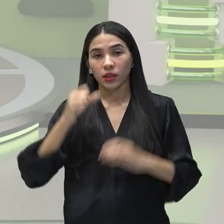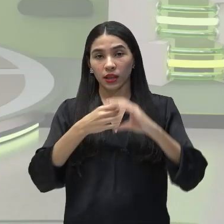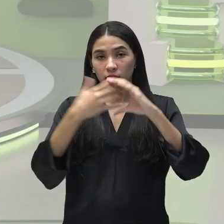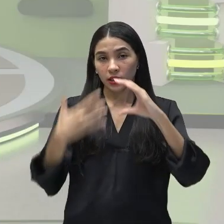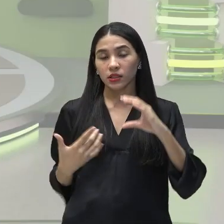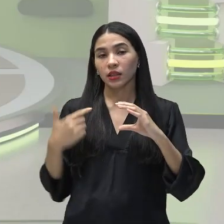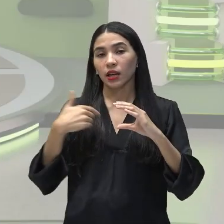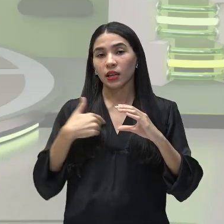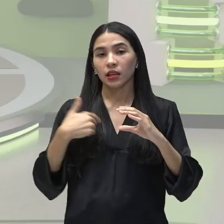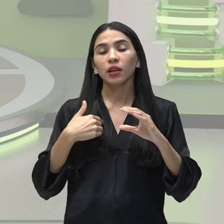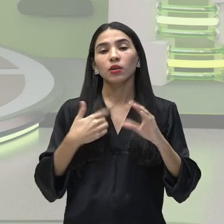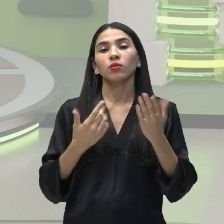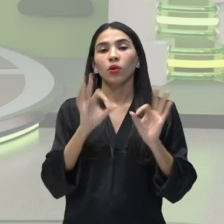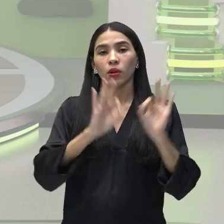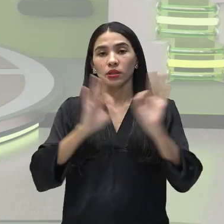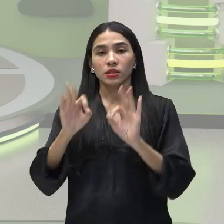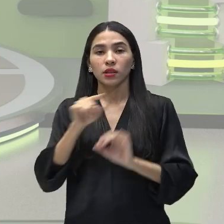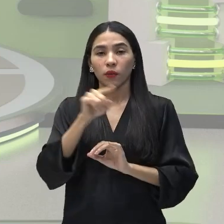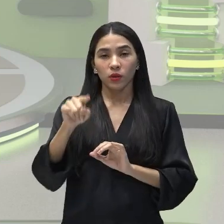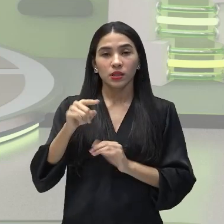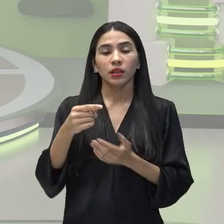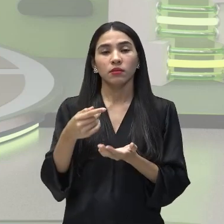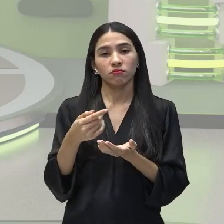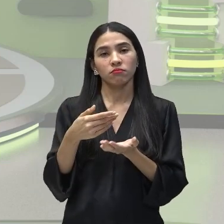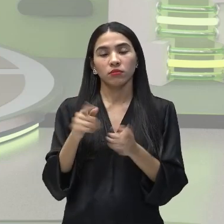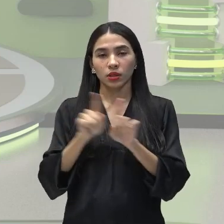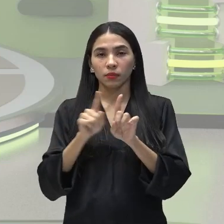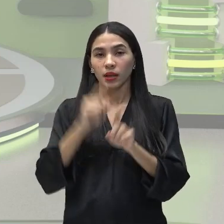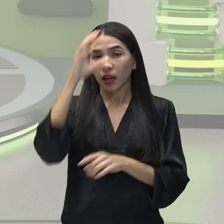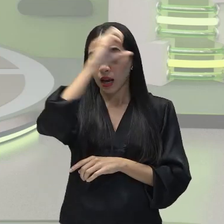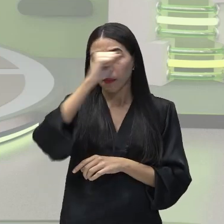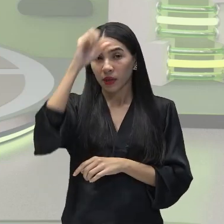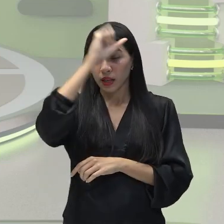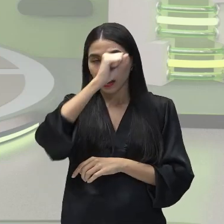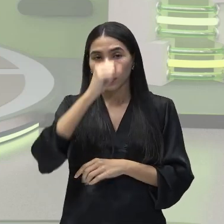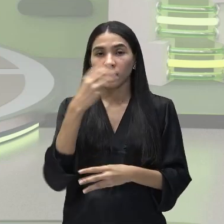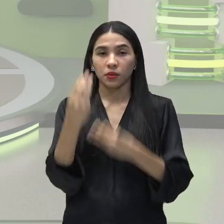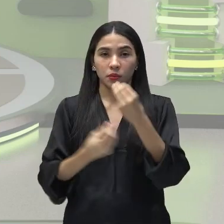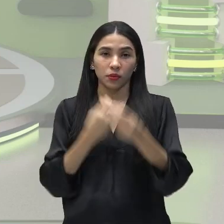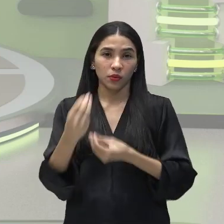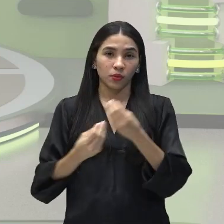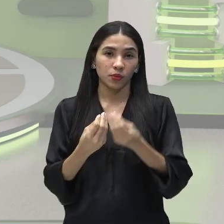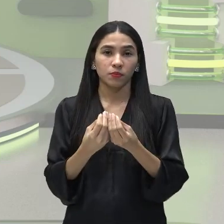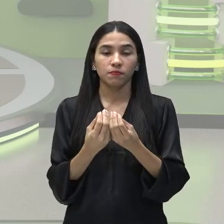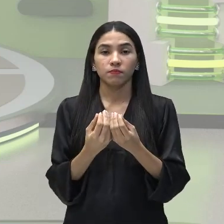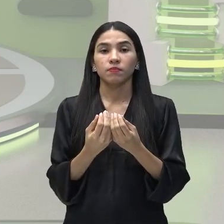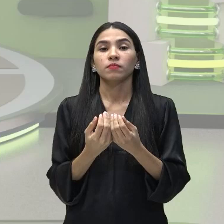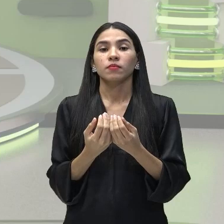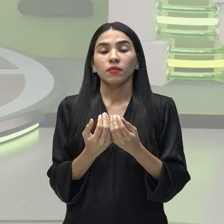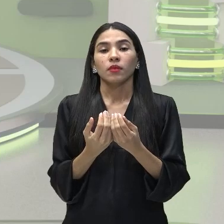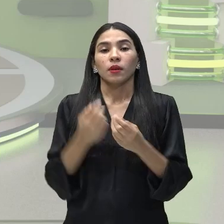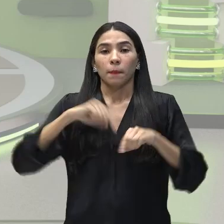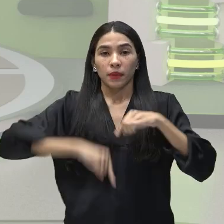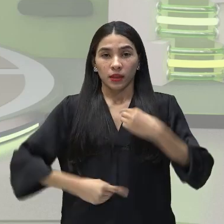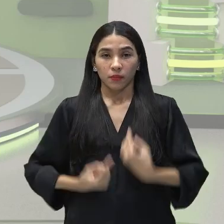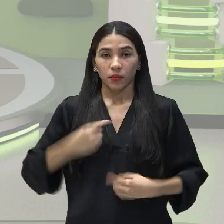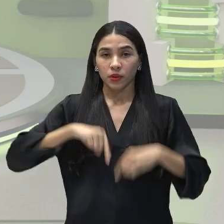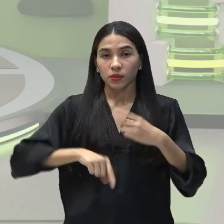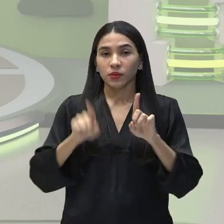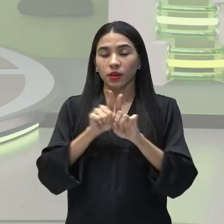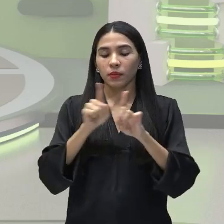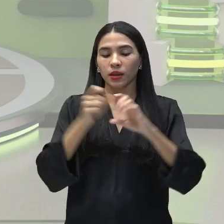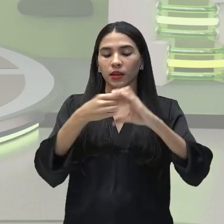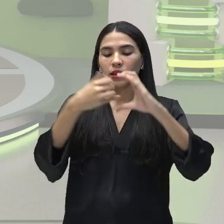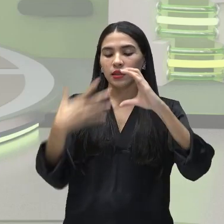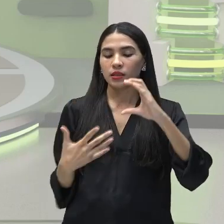vocês darem uma visualizada no esquema didático bem importante para definir o metabolismo e caracterizar a diferença